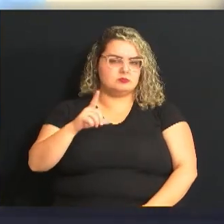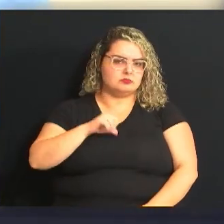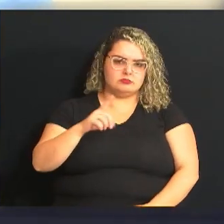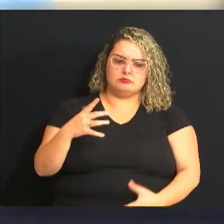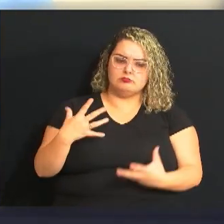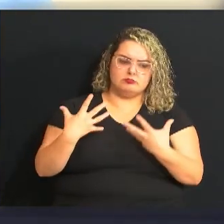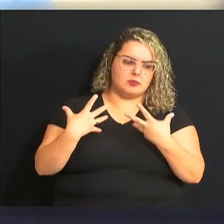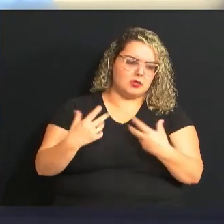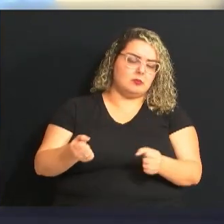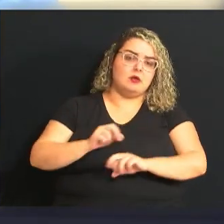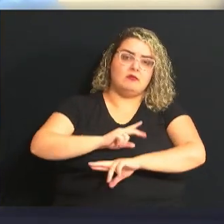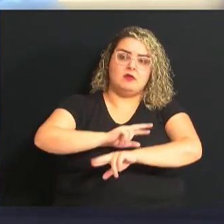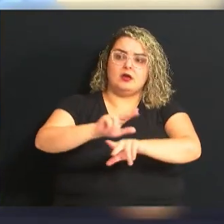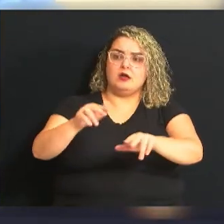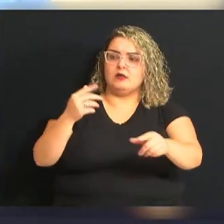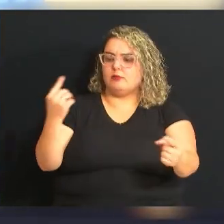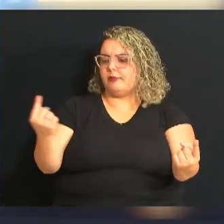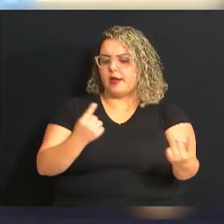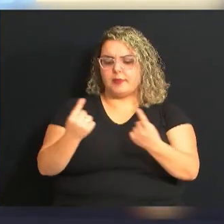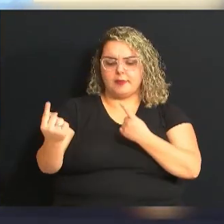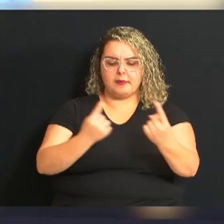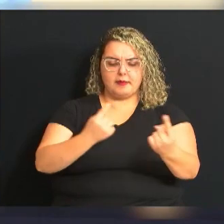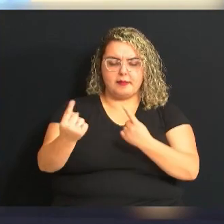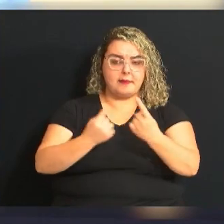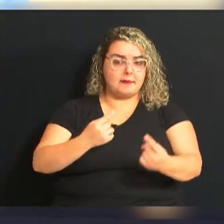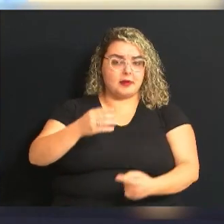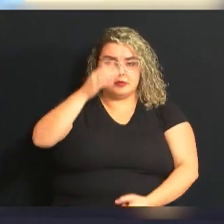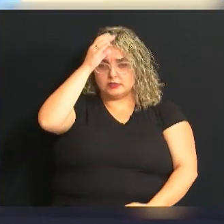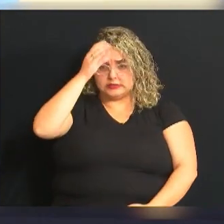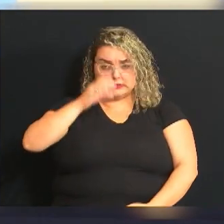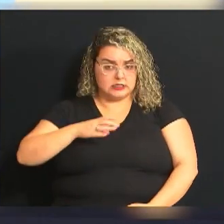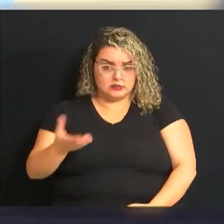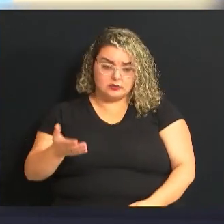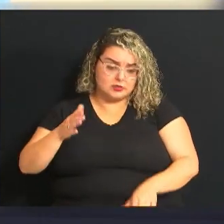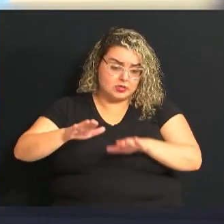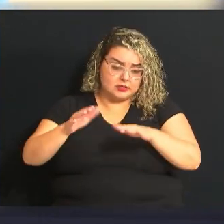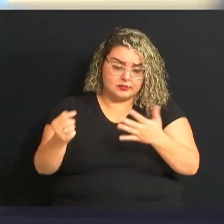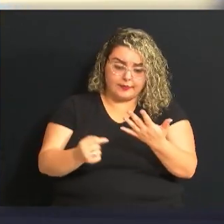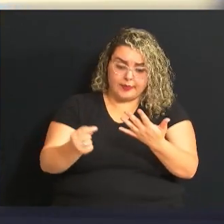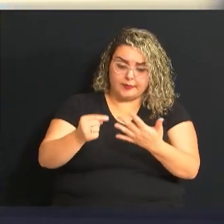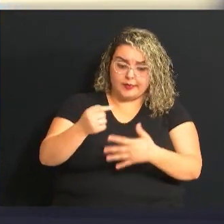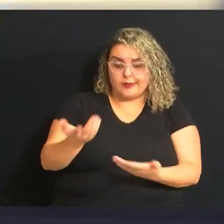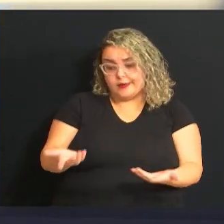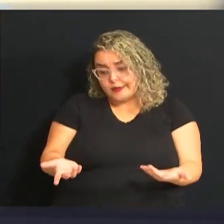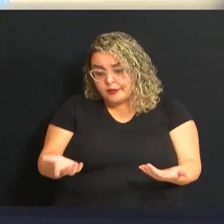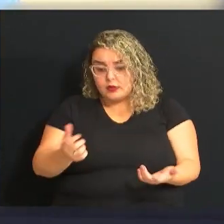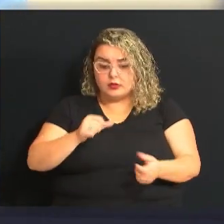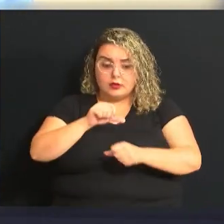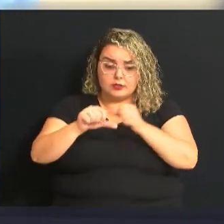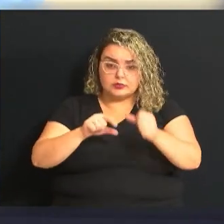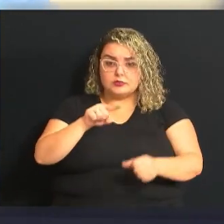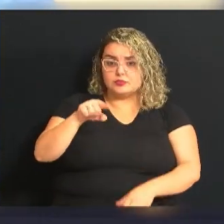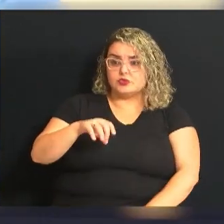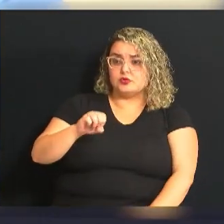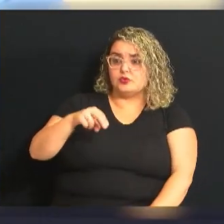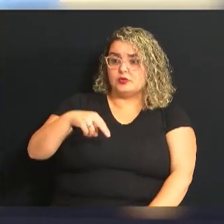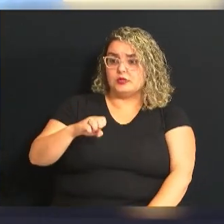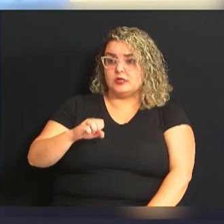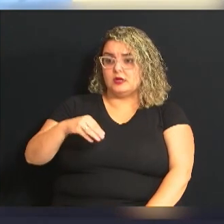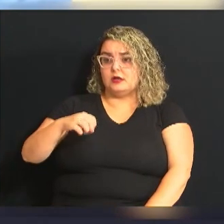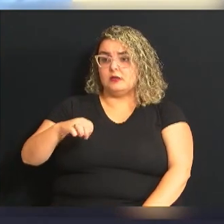tentar aparar as arestas aí para que a Campinas tenha segurança de